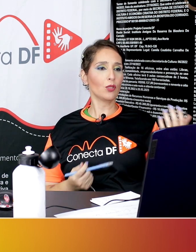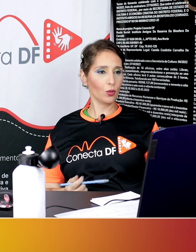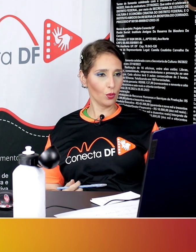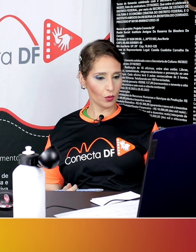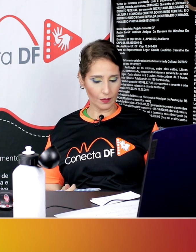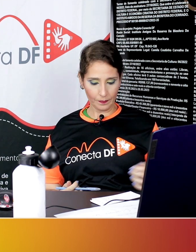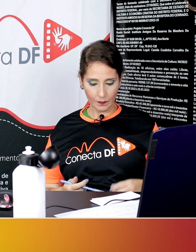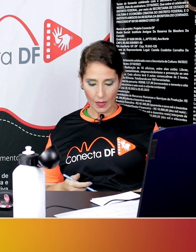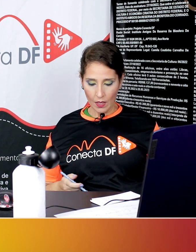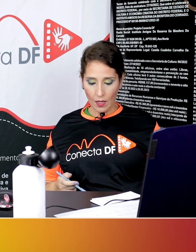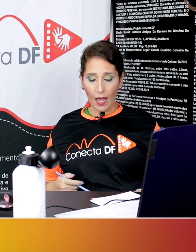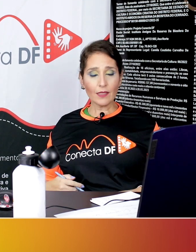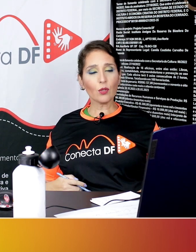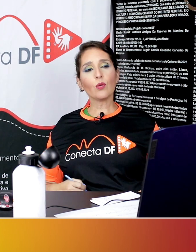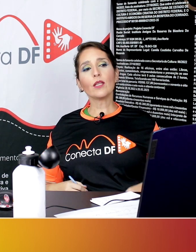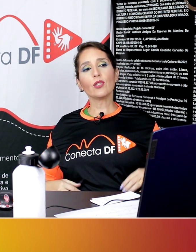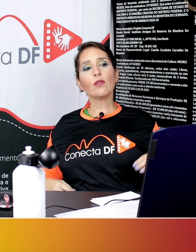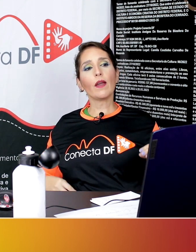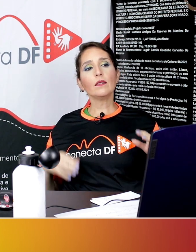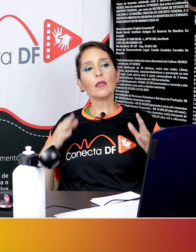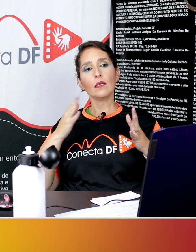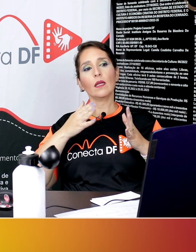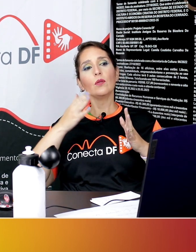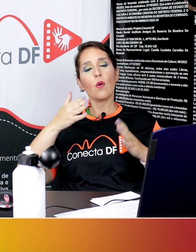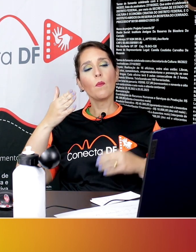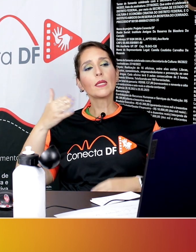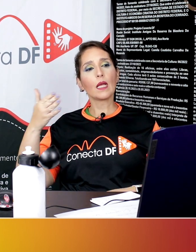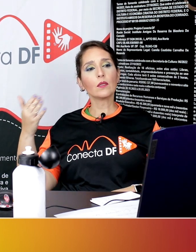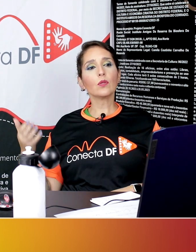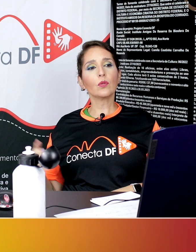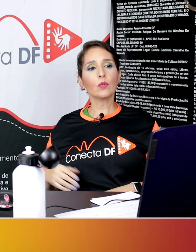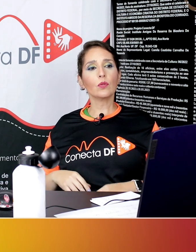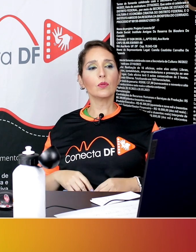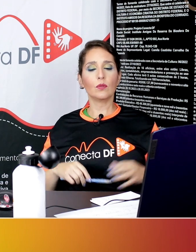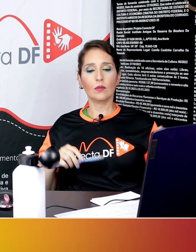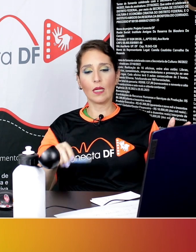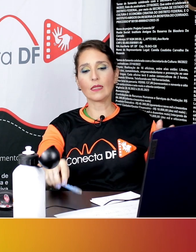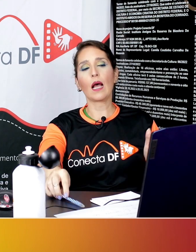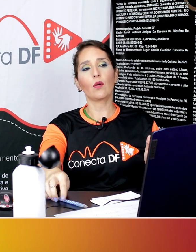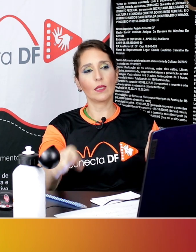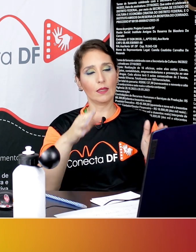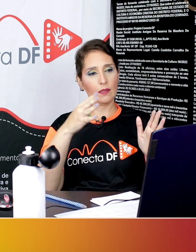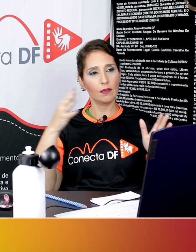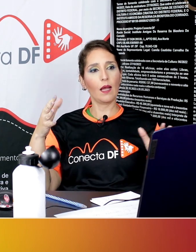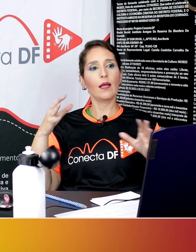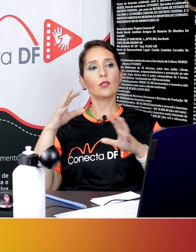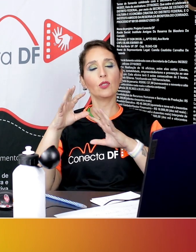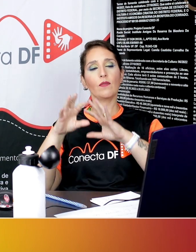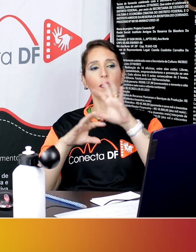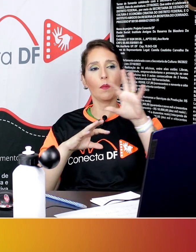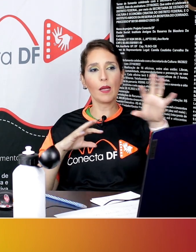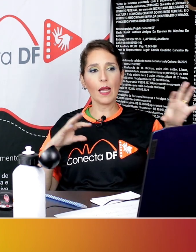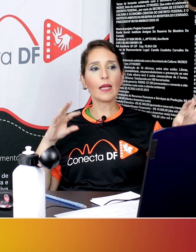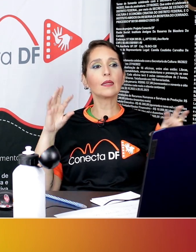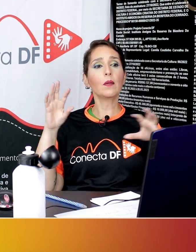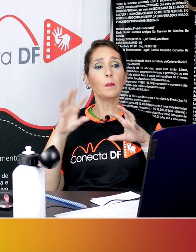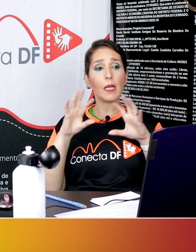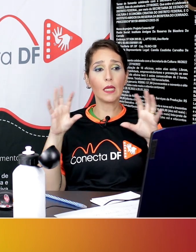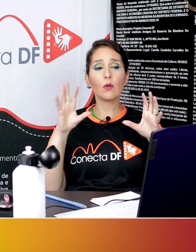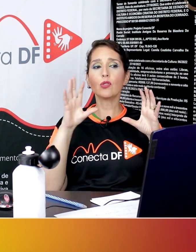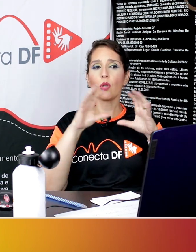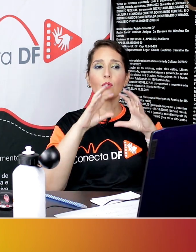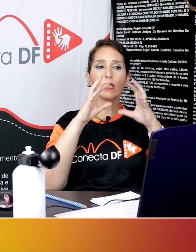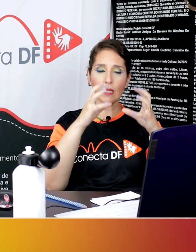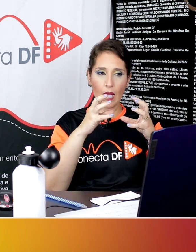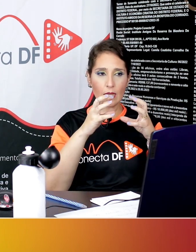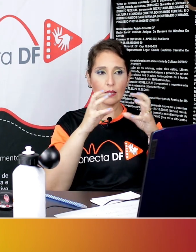da estrutura. A estrutura a gente vai entendendo com o passar das aulas, tá? A gente vai trabalhar também,